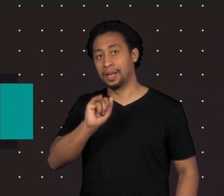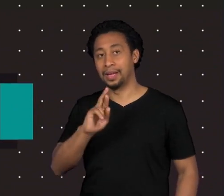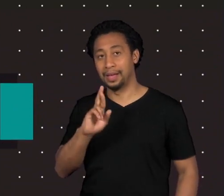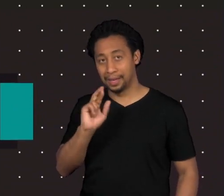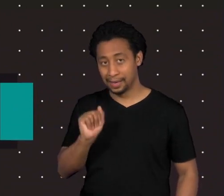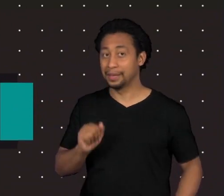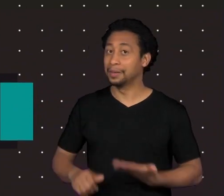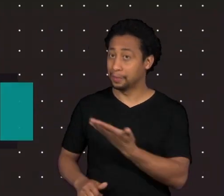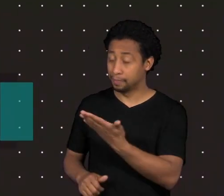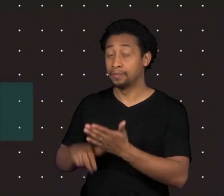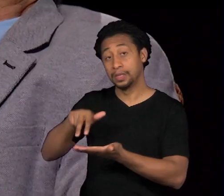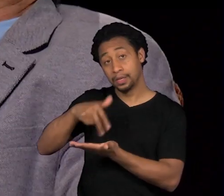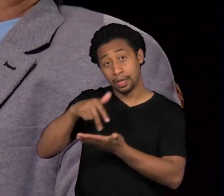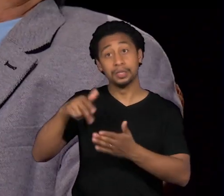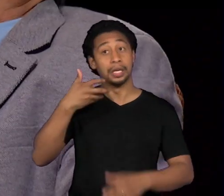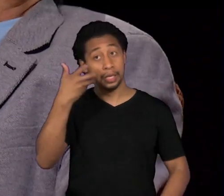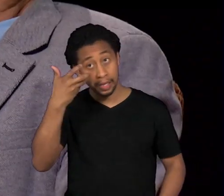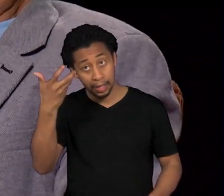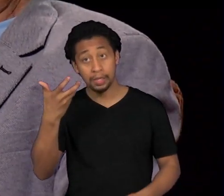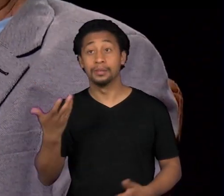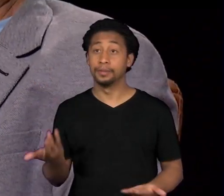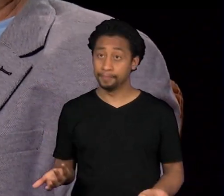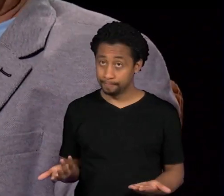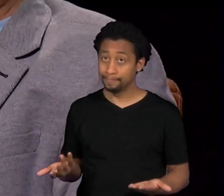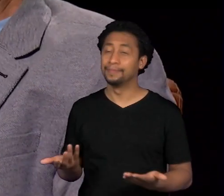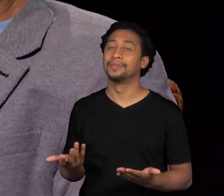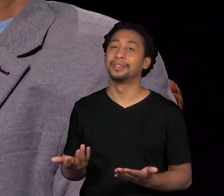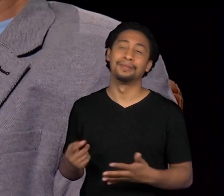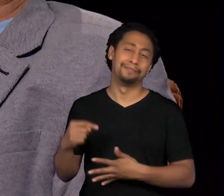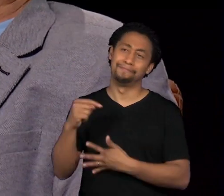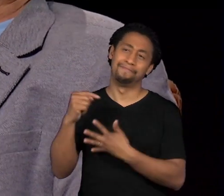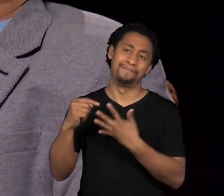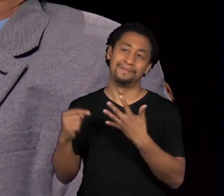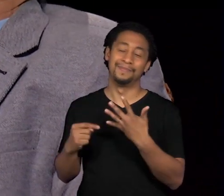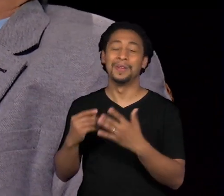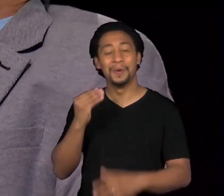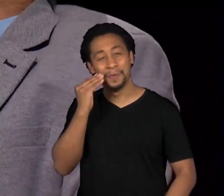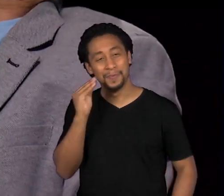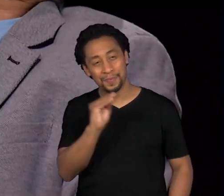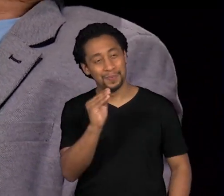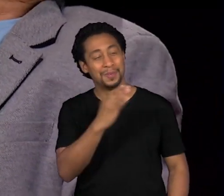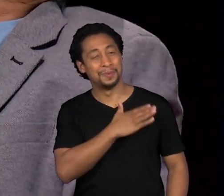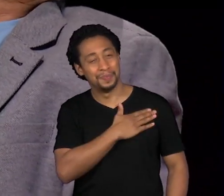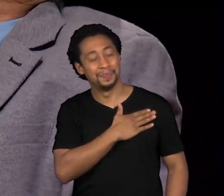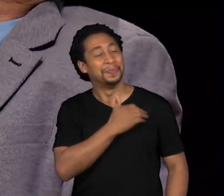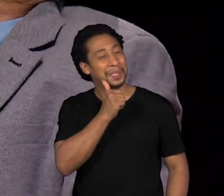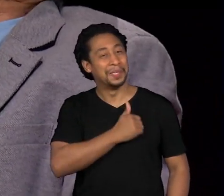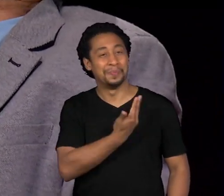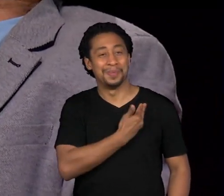que canta né também E aí eu mando um beijo para ela minha querida amiga